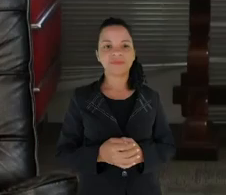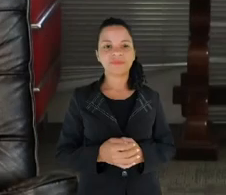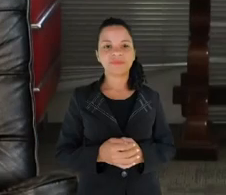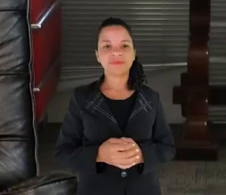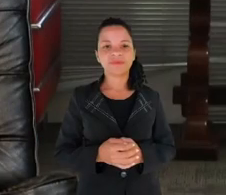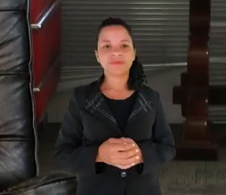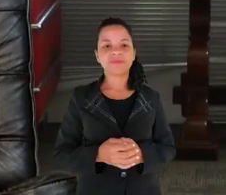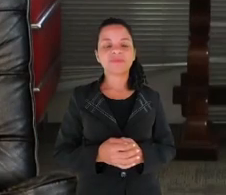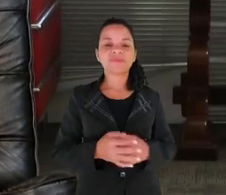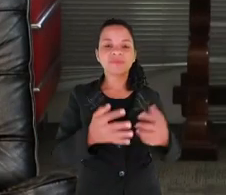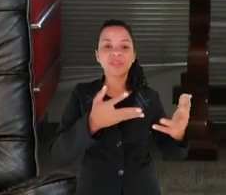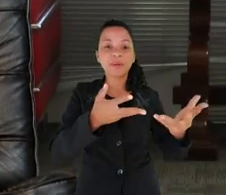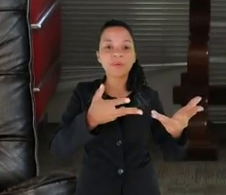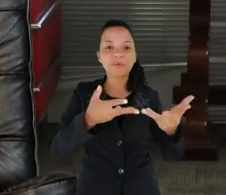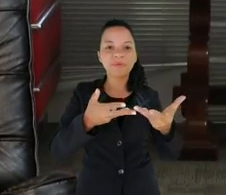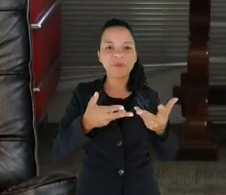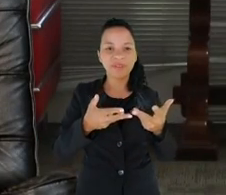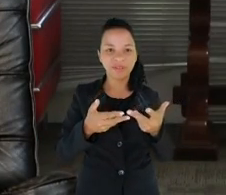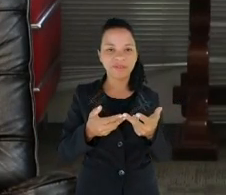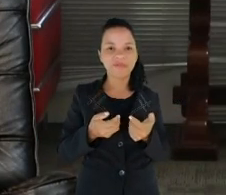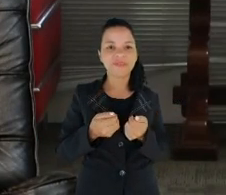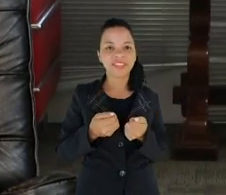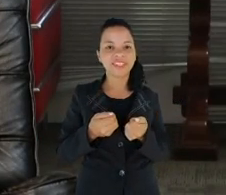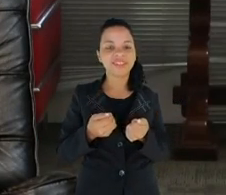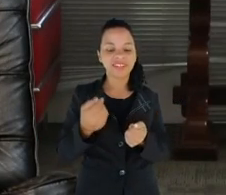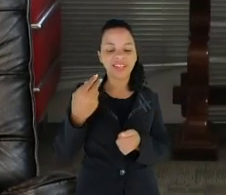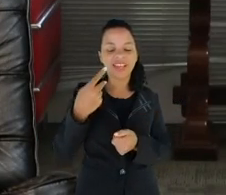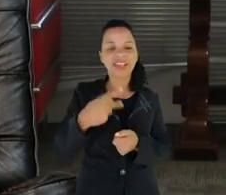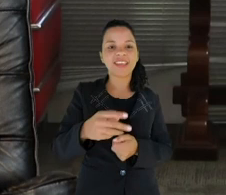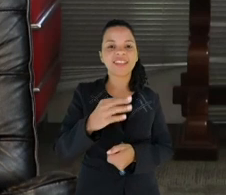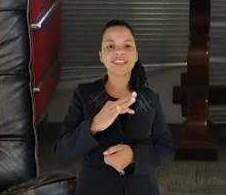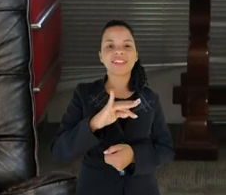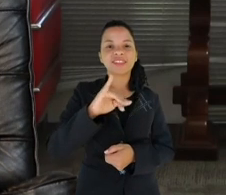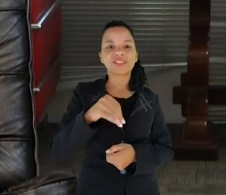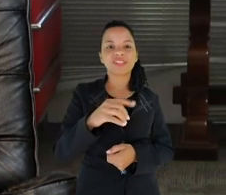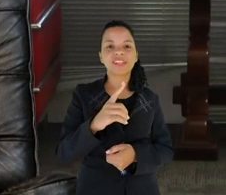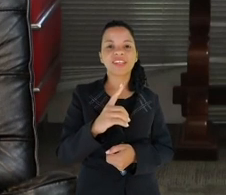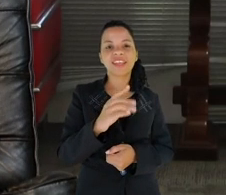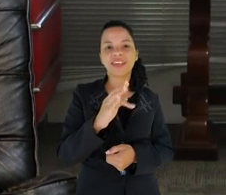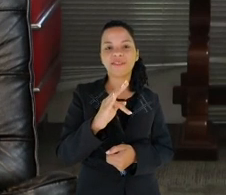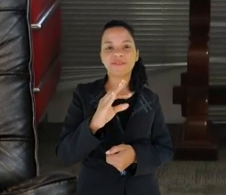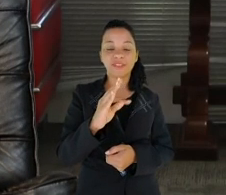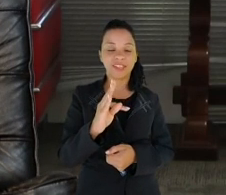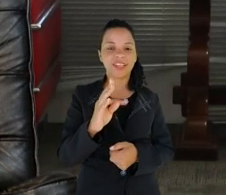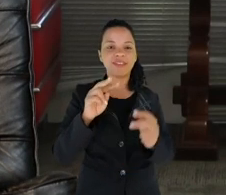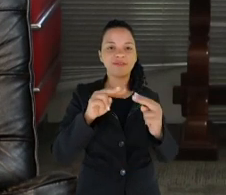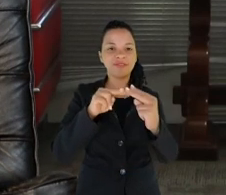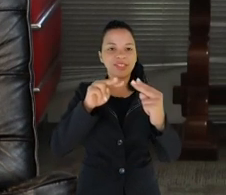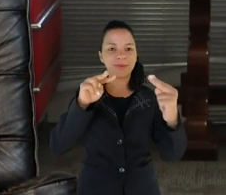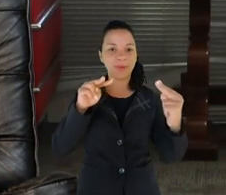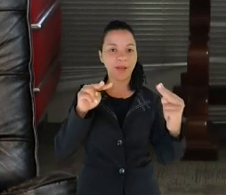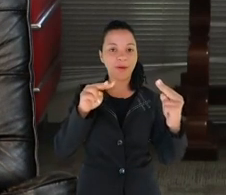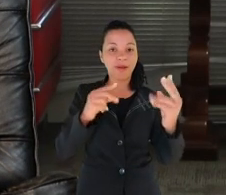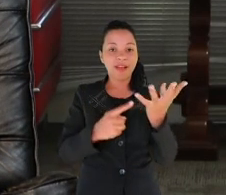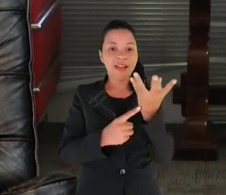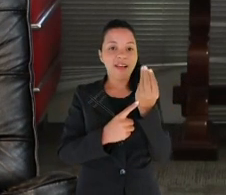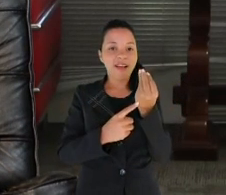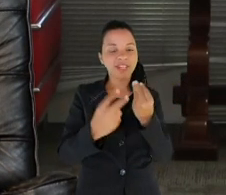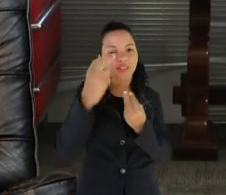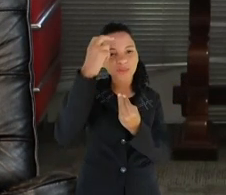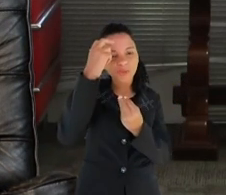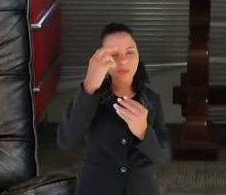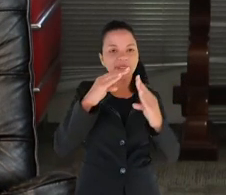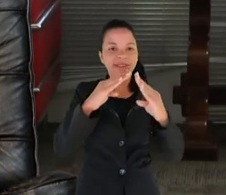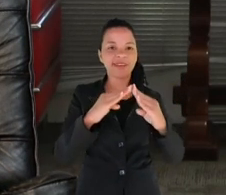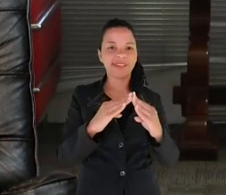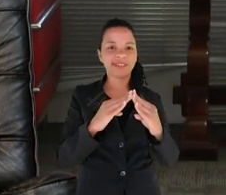Sejam todos muito bem-vindos, muito bem-vindas ao Memorial TJDFT Virtual, Arte e Cultura em Casa. Conforme recomendação do Conselho